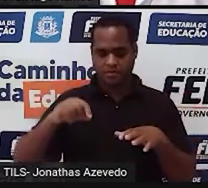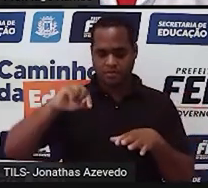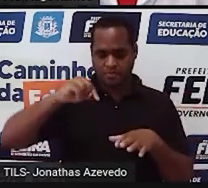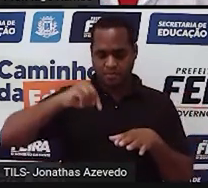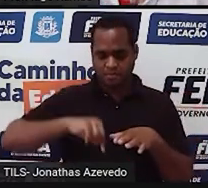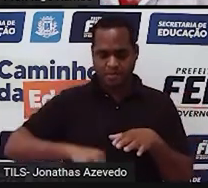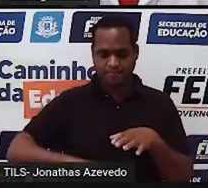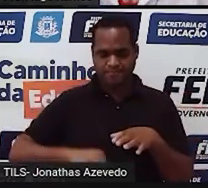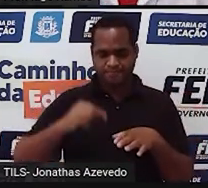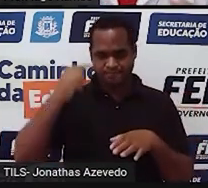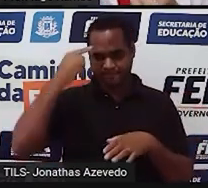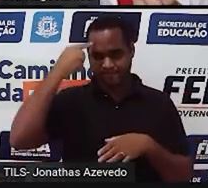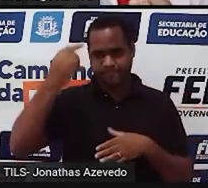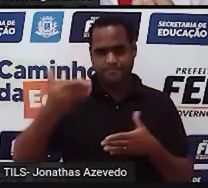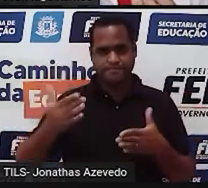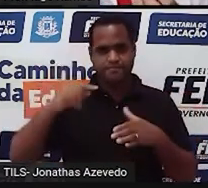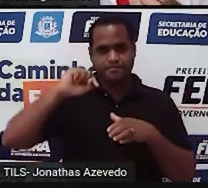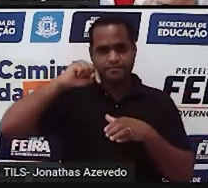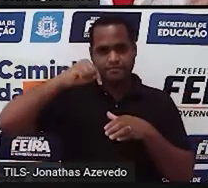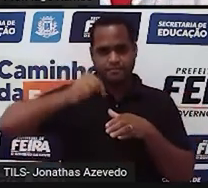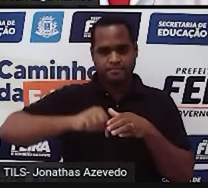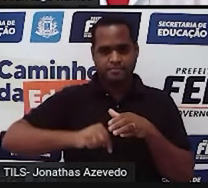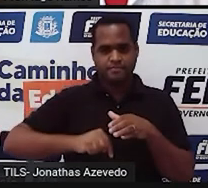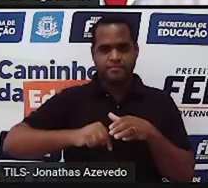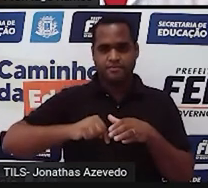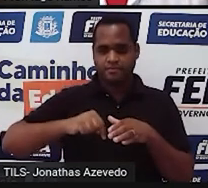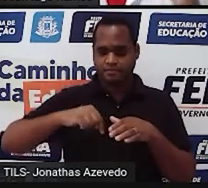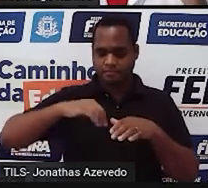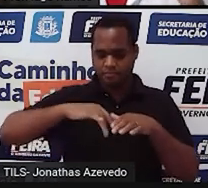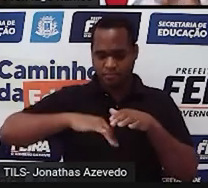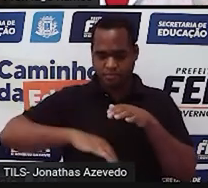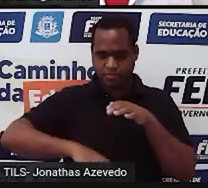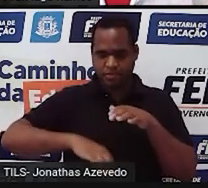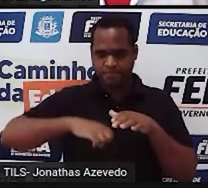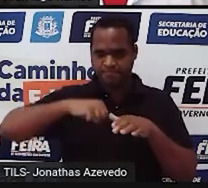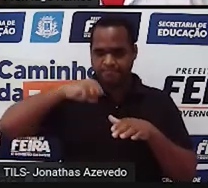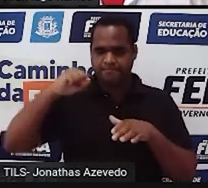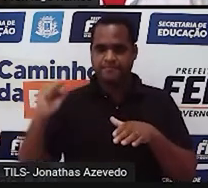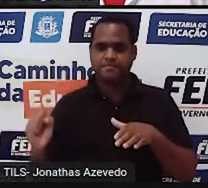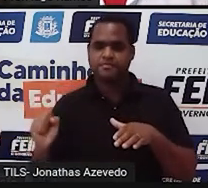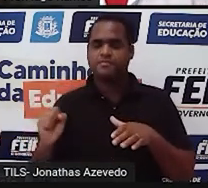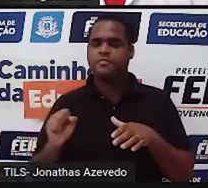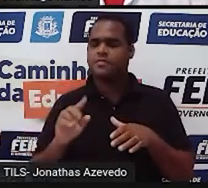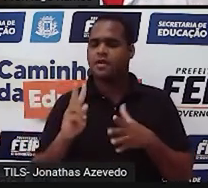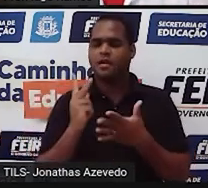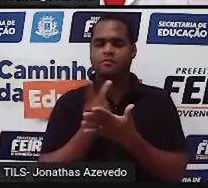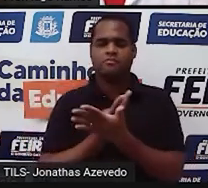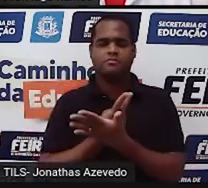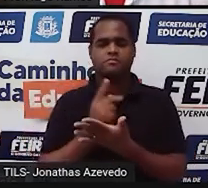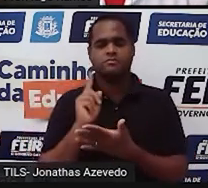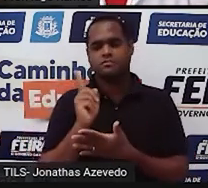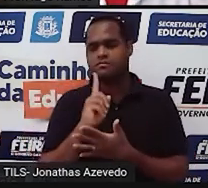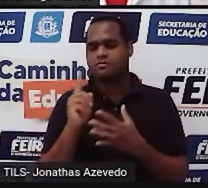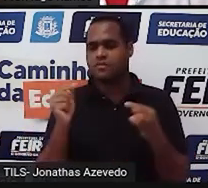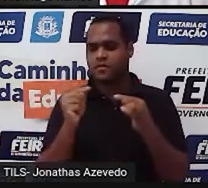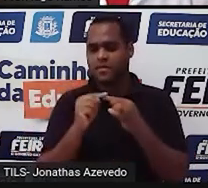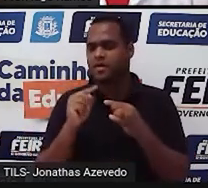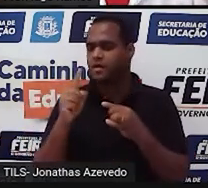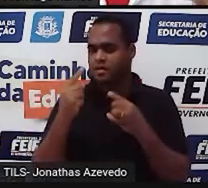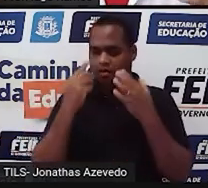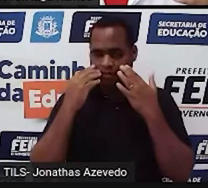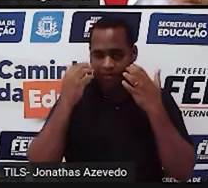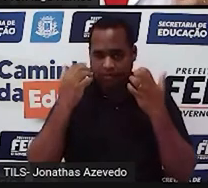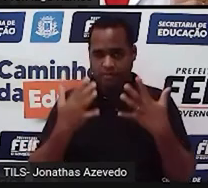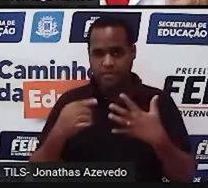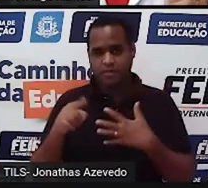construído no meio né Ah beleza isso não está errado e esse é o primeiro modelo